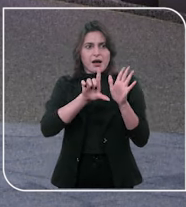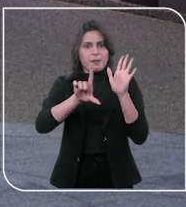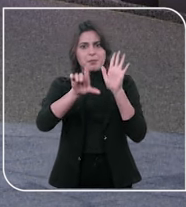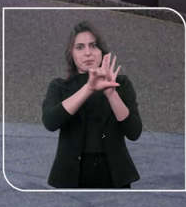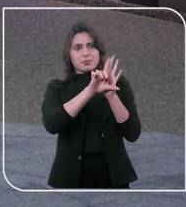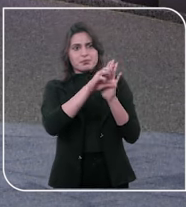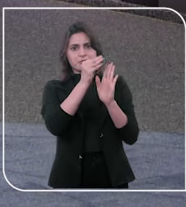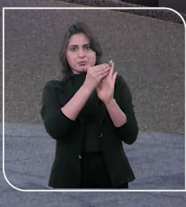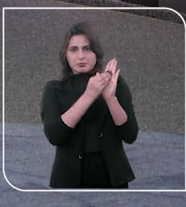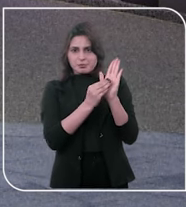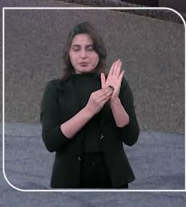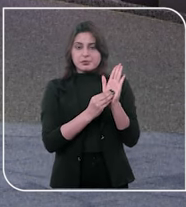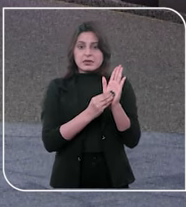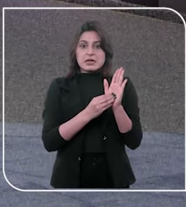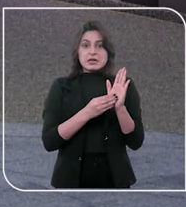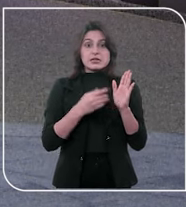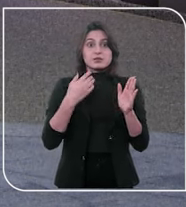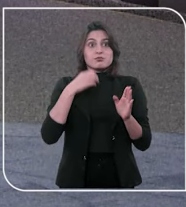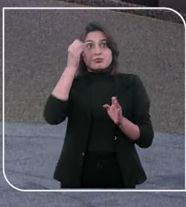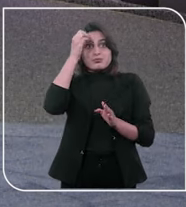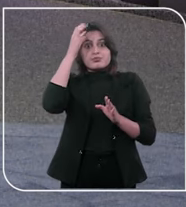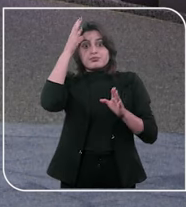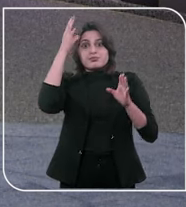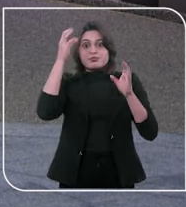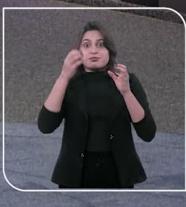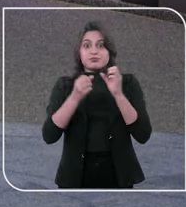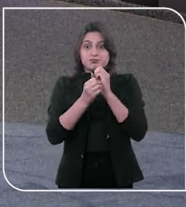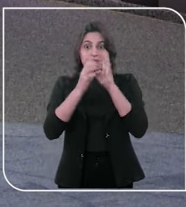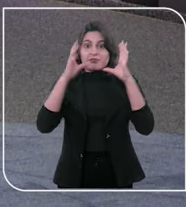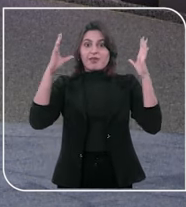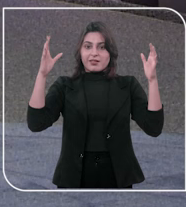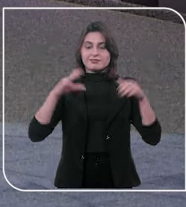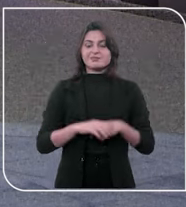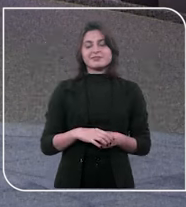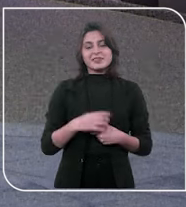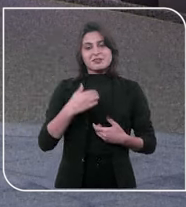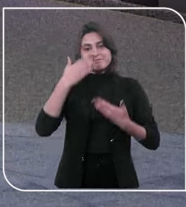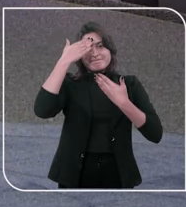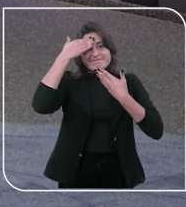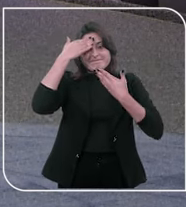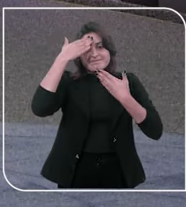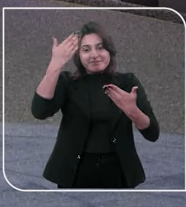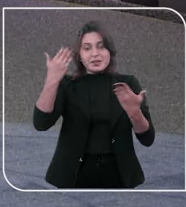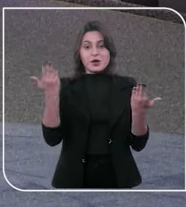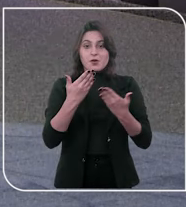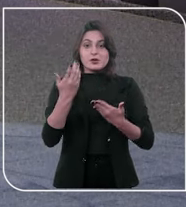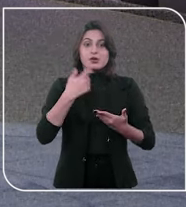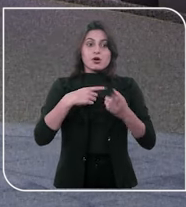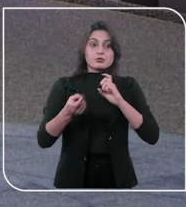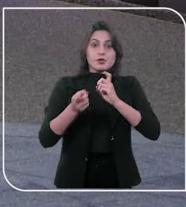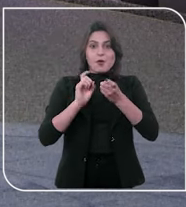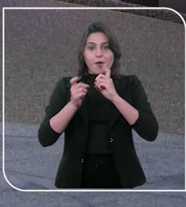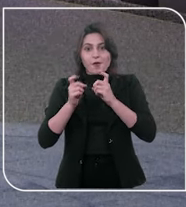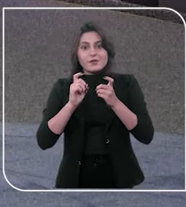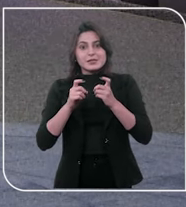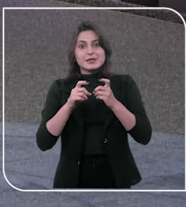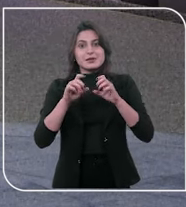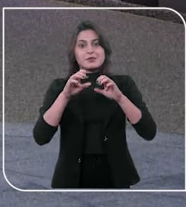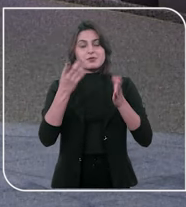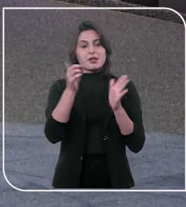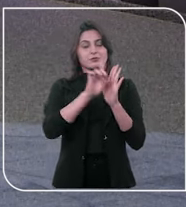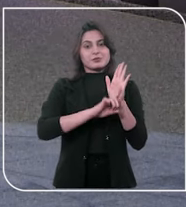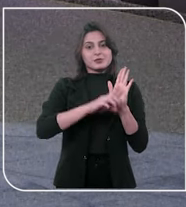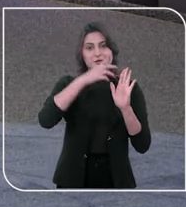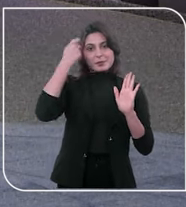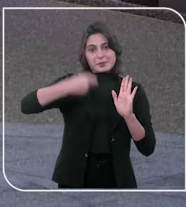tenho a agradecer. Hoje nós conversamos no Entender Direito sobre Tribunal do Júri. Eu conversei com a professora de Processo Penal e defensora pública